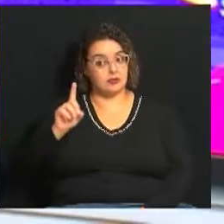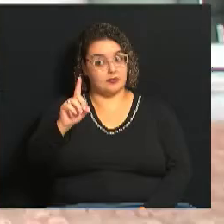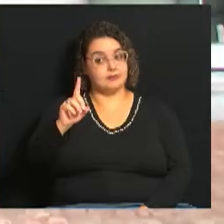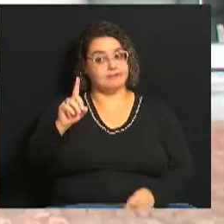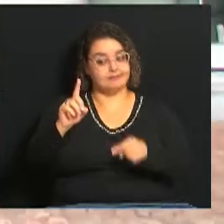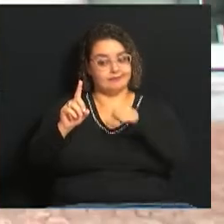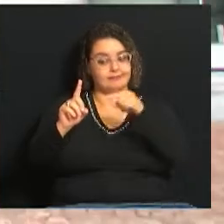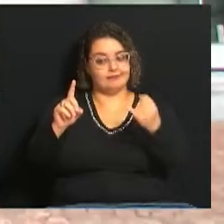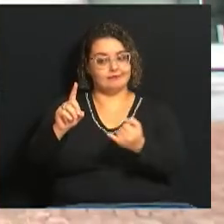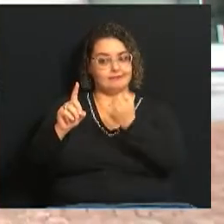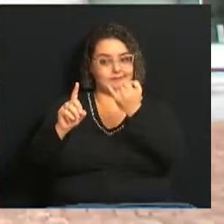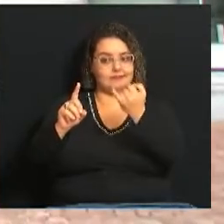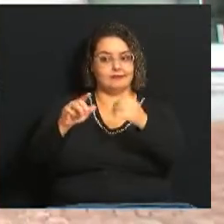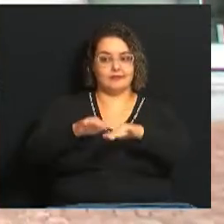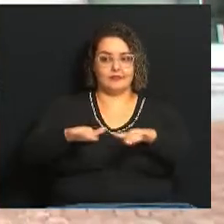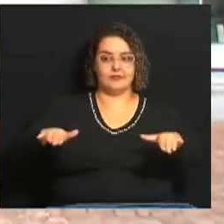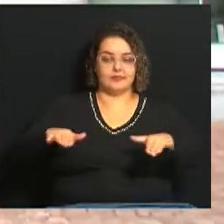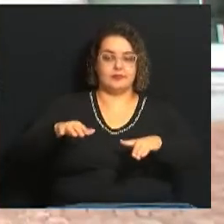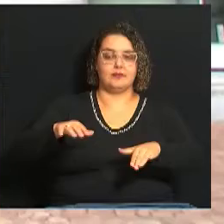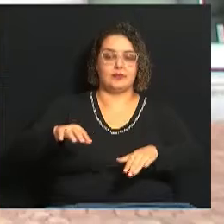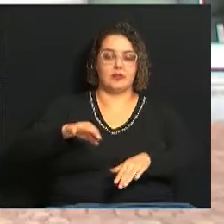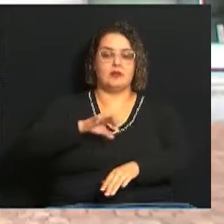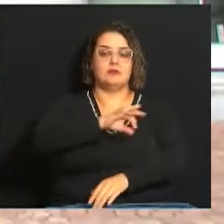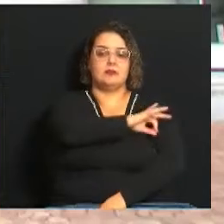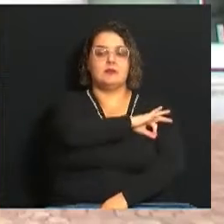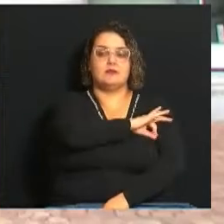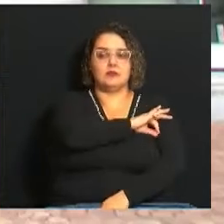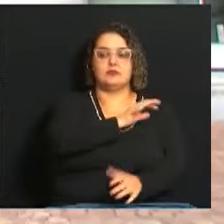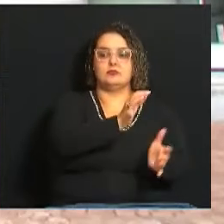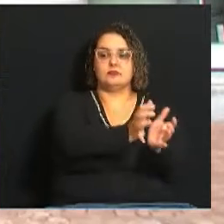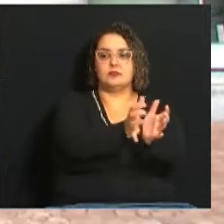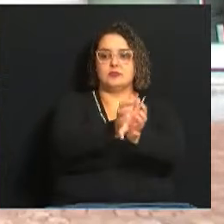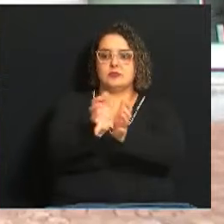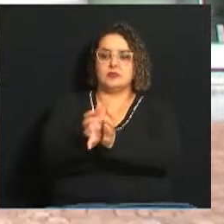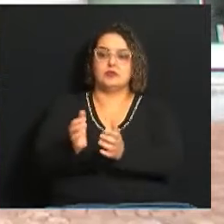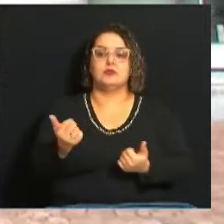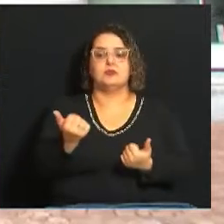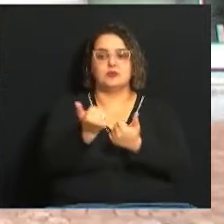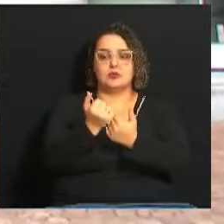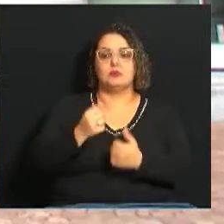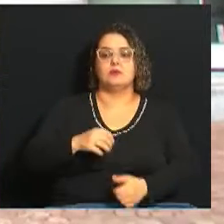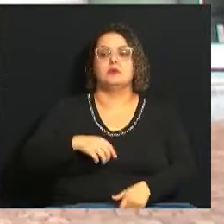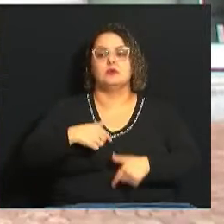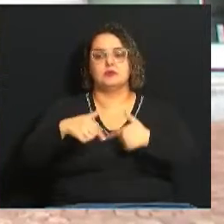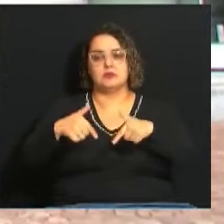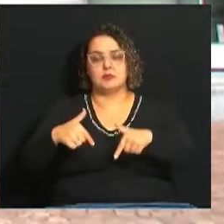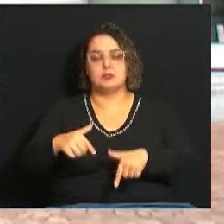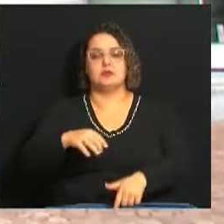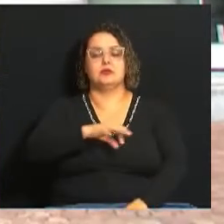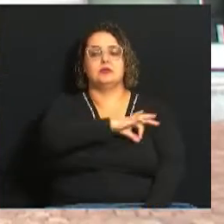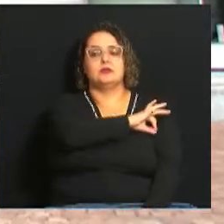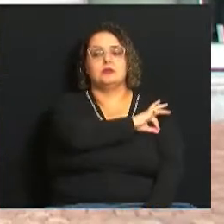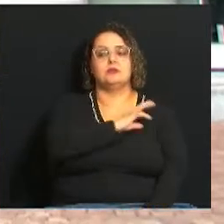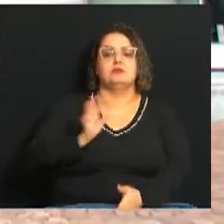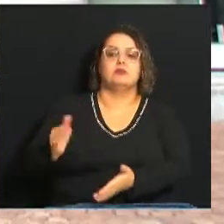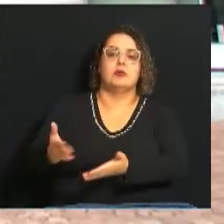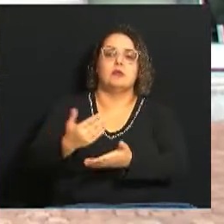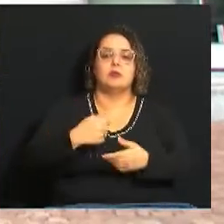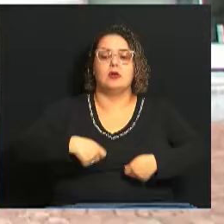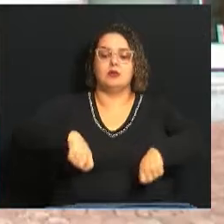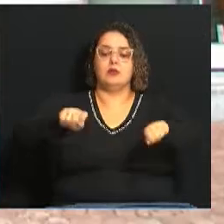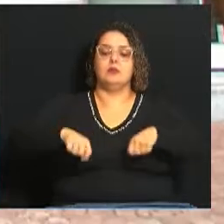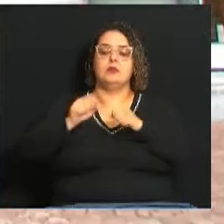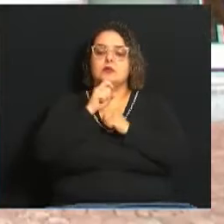Municipal. Neste dia, equipes da Prefeitura e grupos de apoio estarão no local coletando roupas, cobertores e